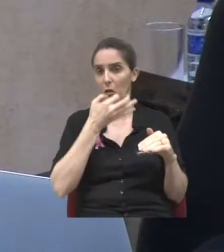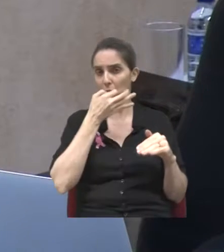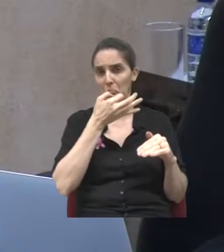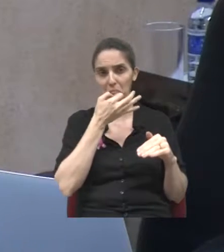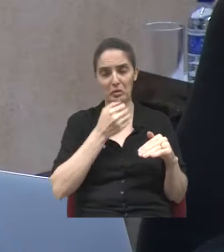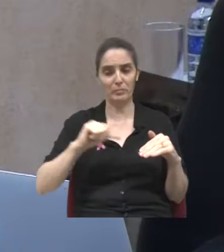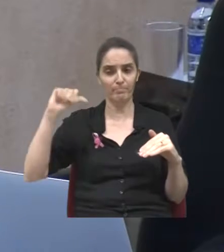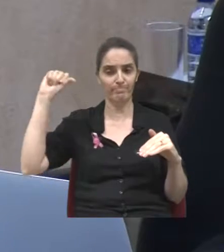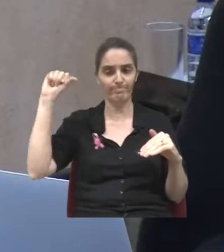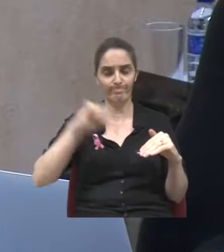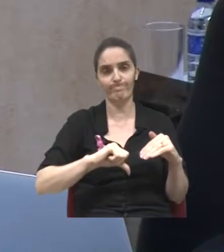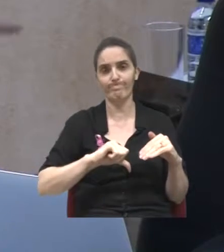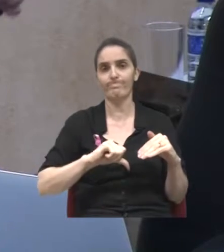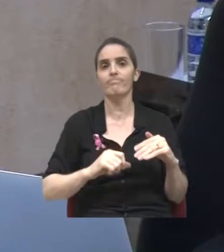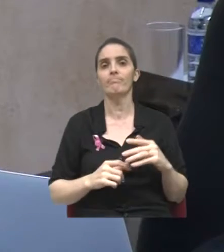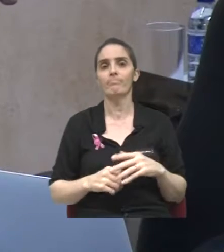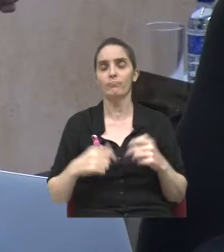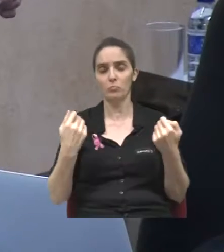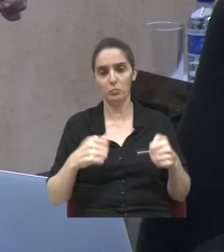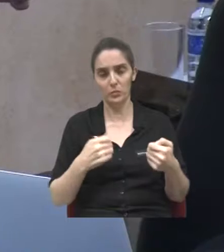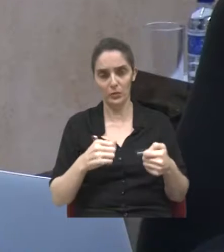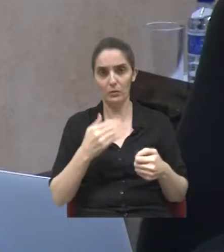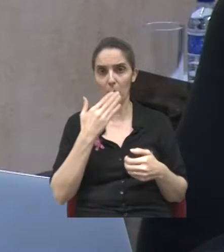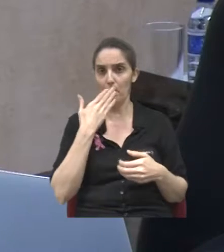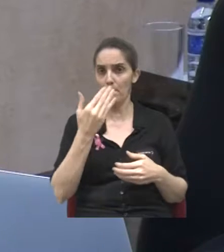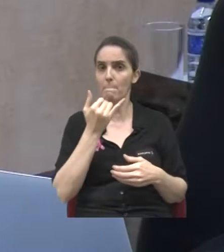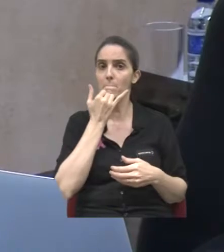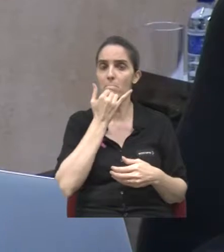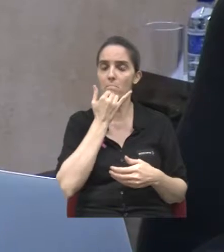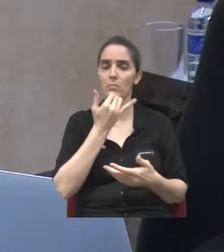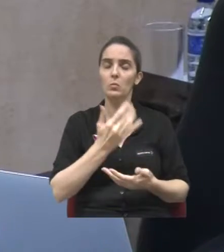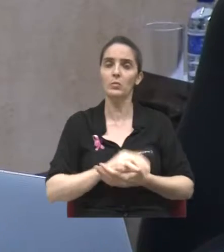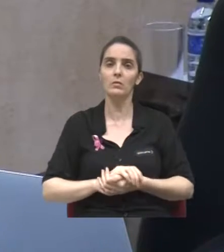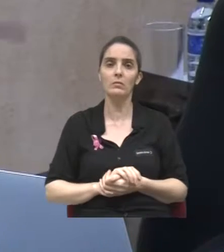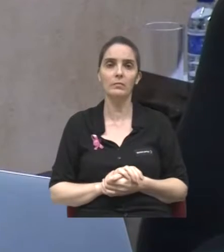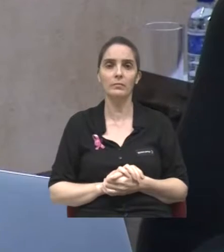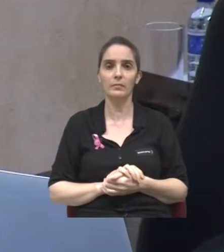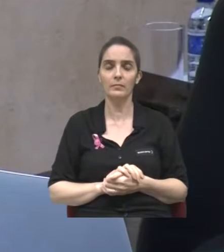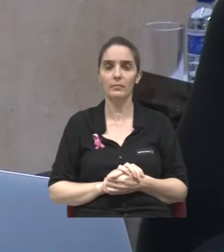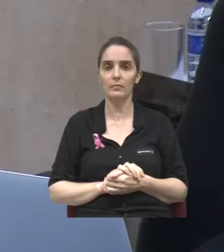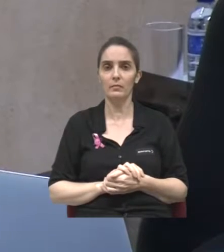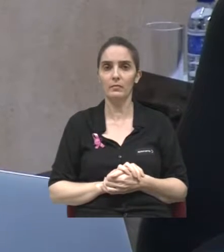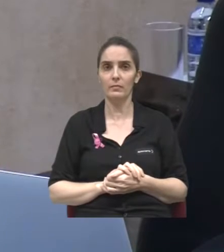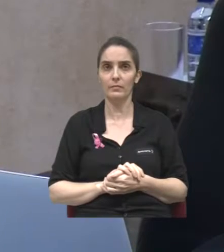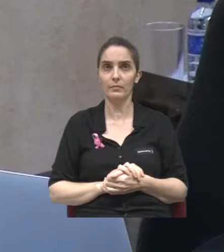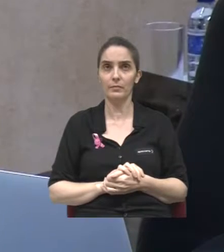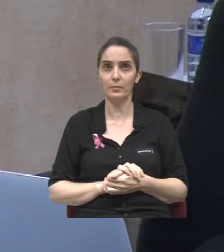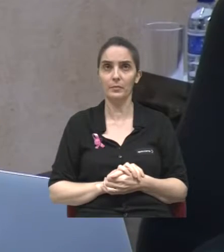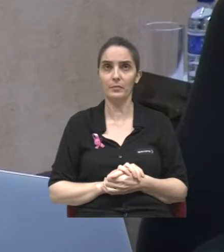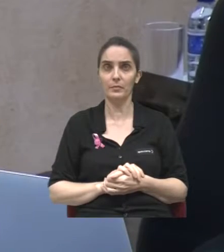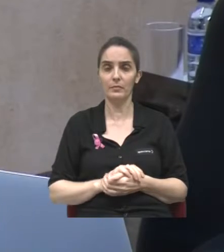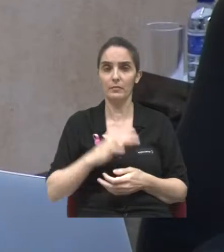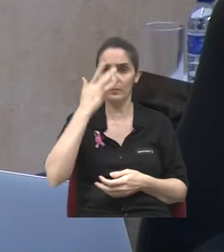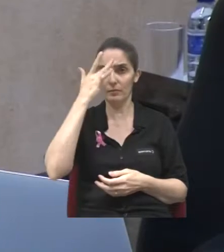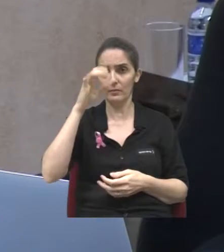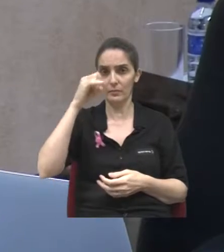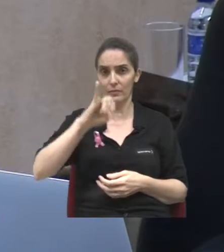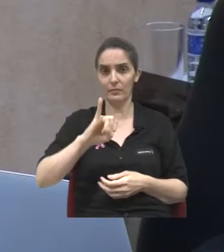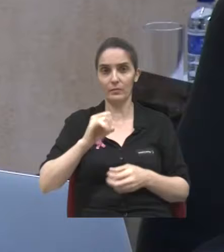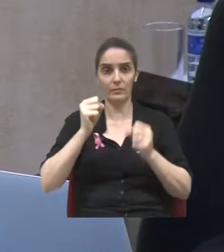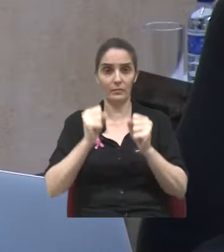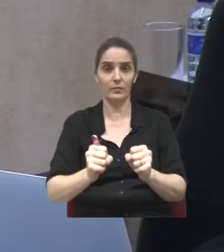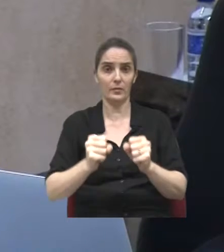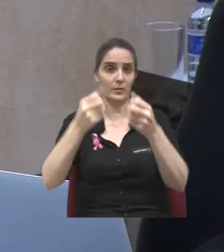terão de se retratar. Faço coro, parabenizo. Eu não sei se pode a parte na justificativa. Se puder, eu